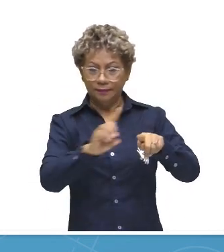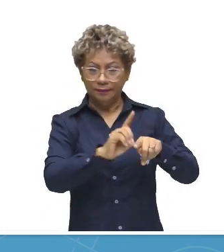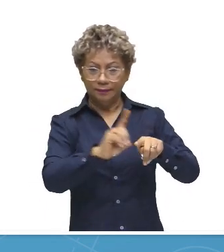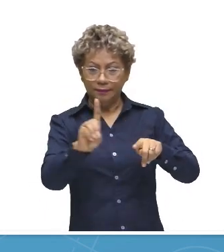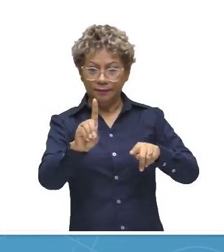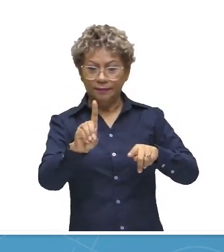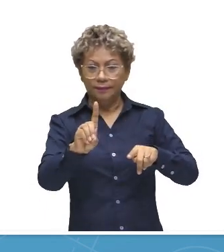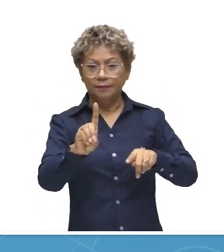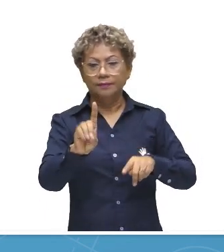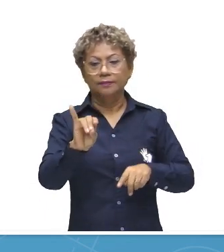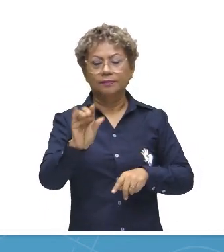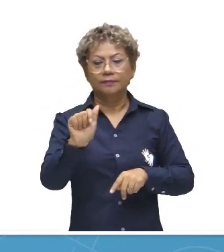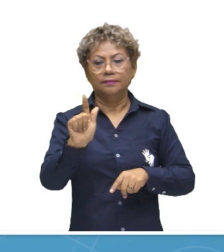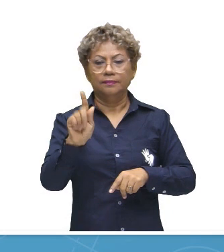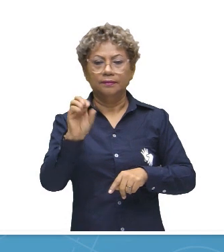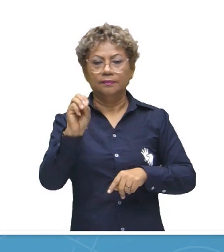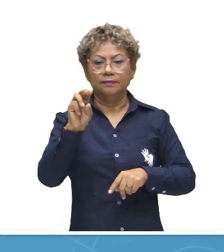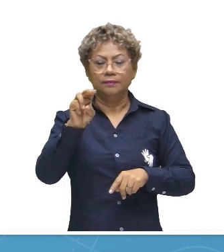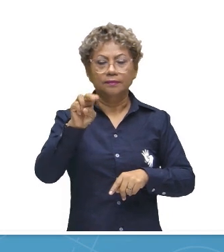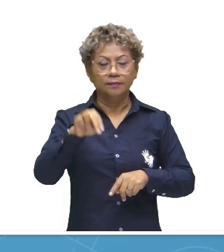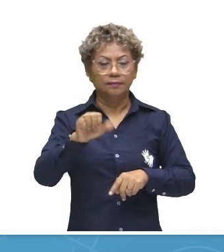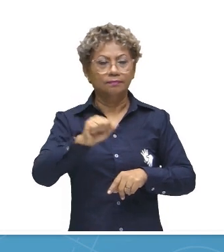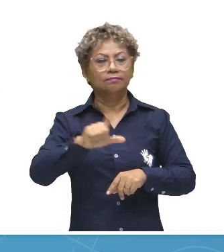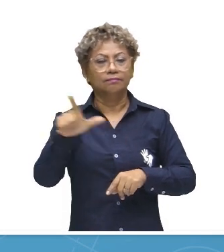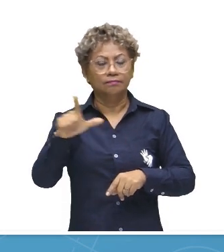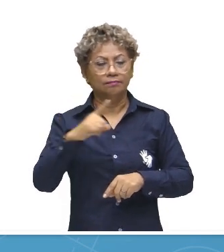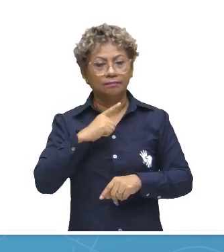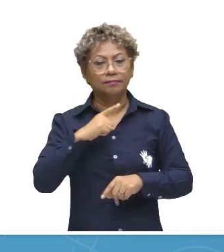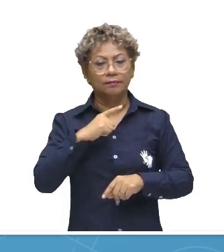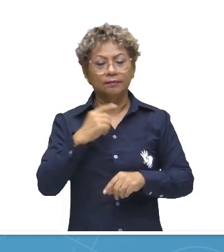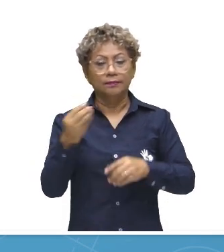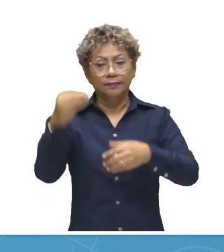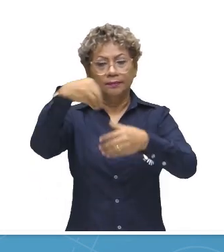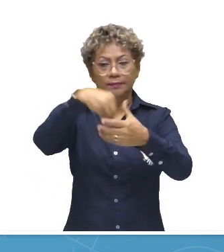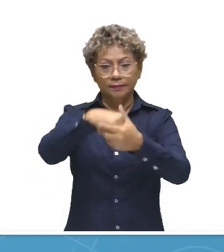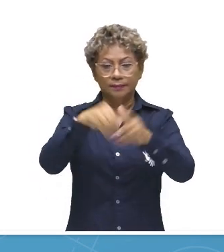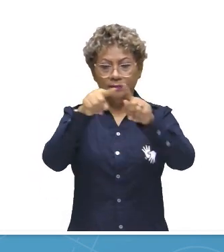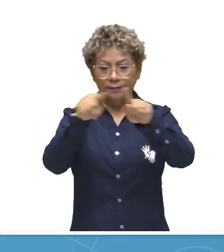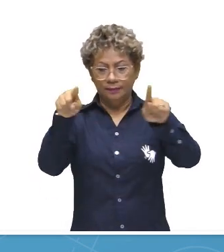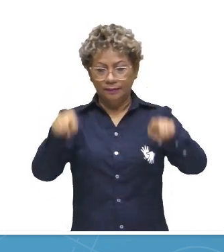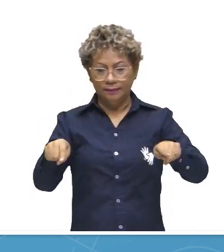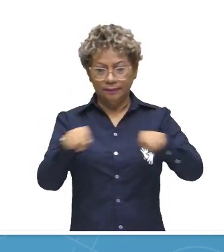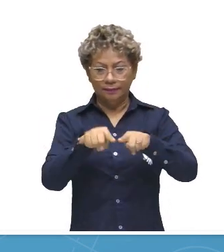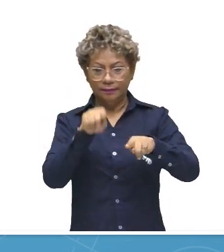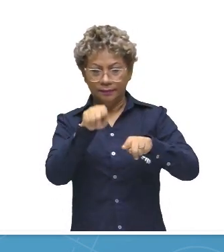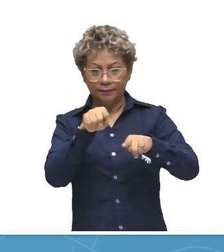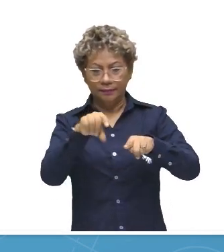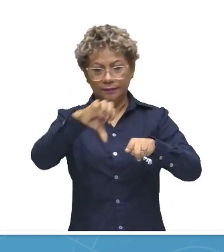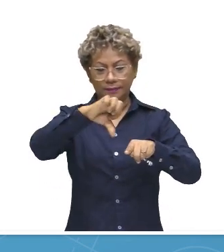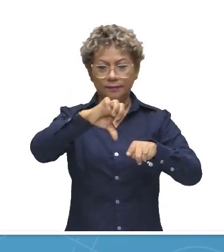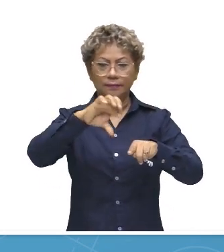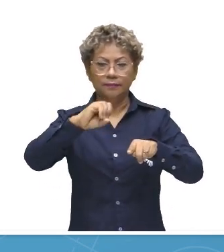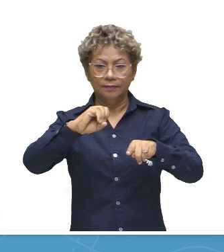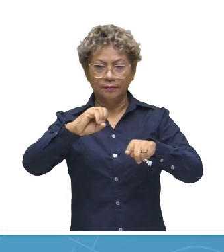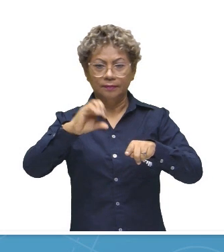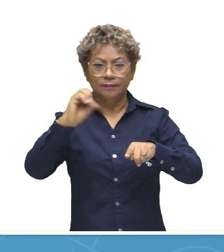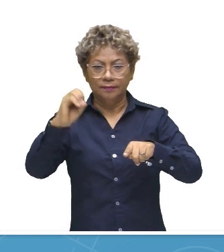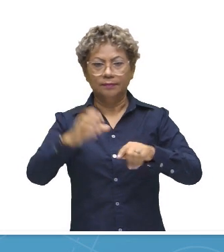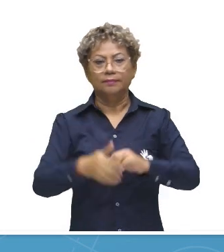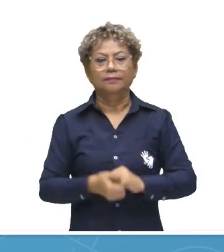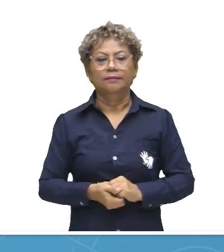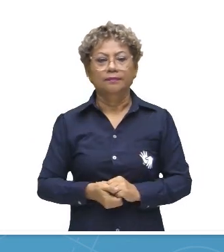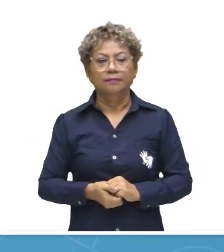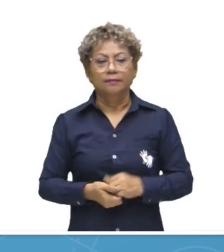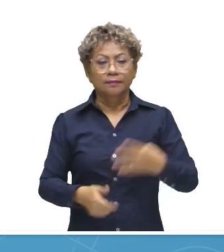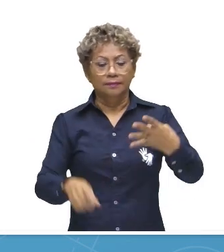cada ângulo vai medir 90 graus, né? São ângulos retos. Nosso pentágono, por sua vez, que possui